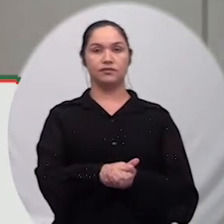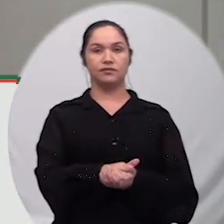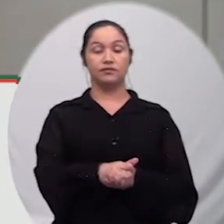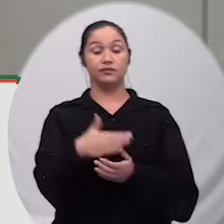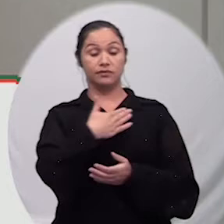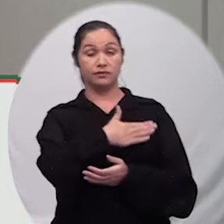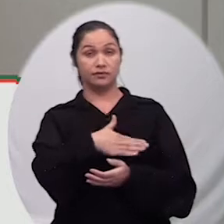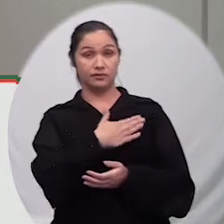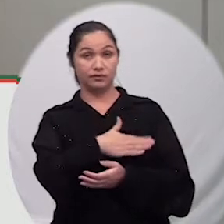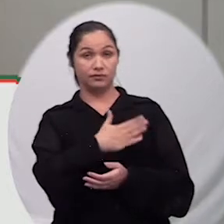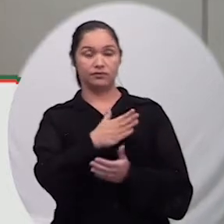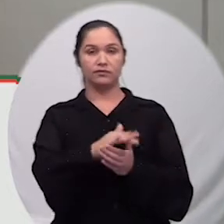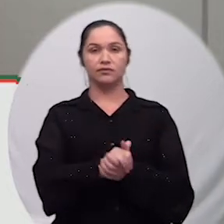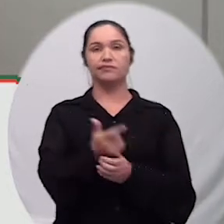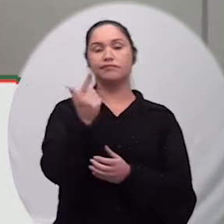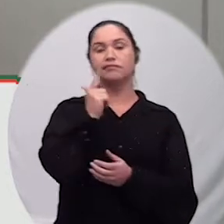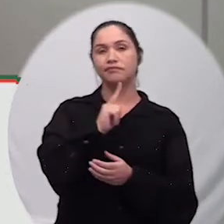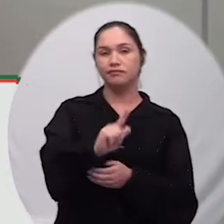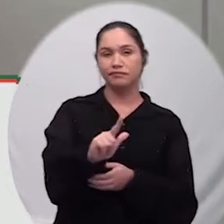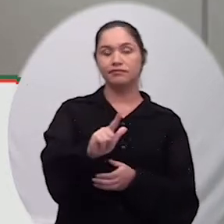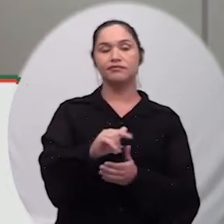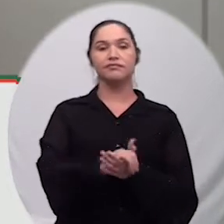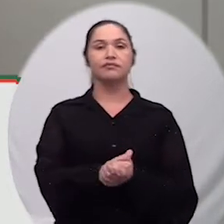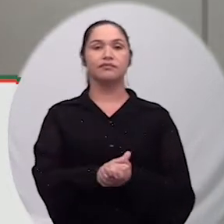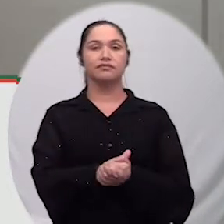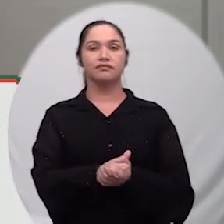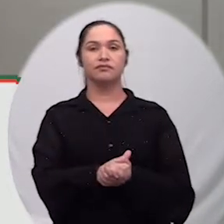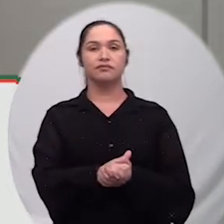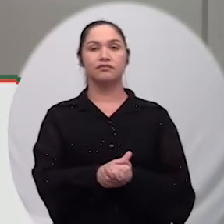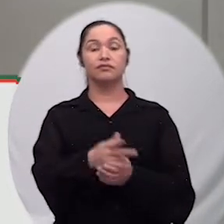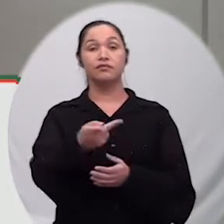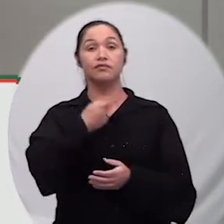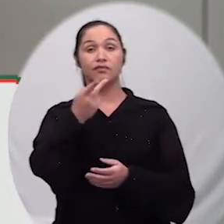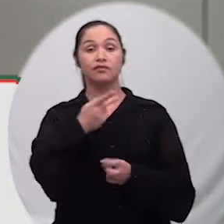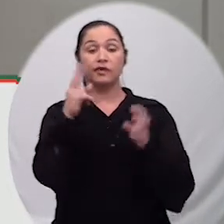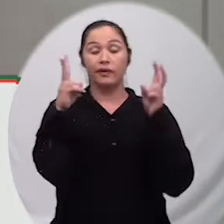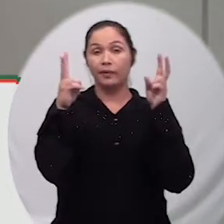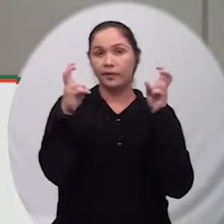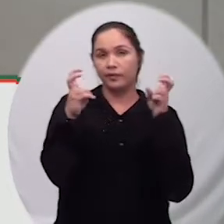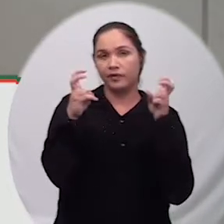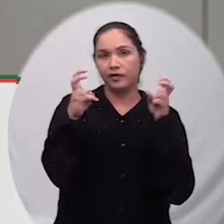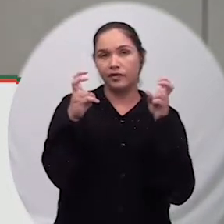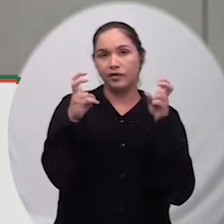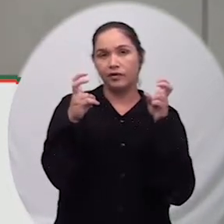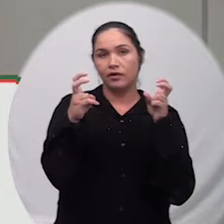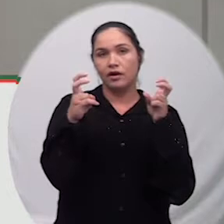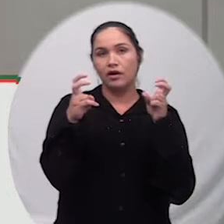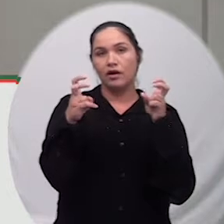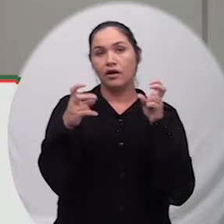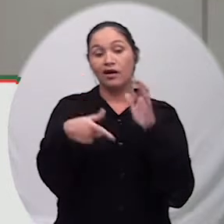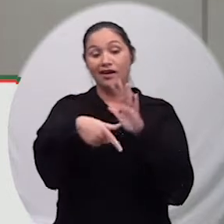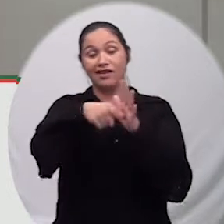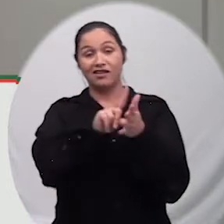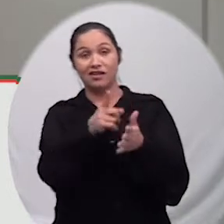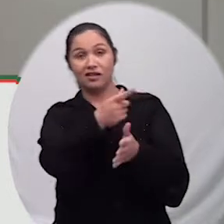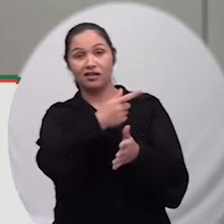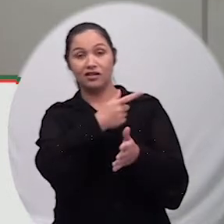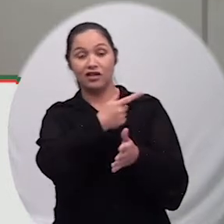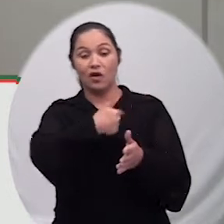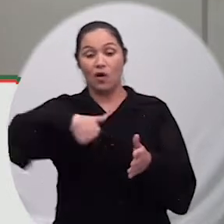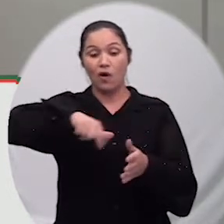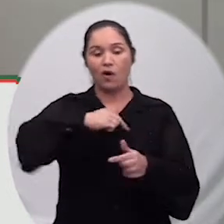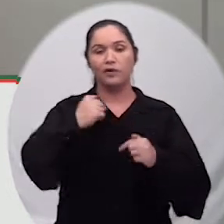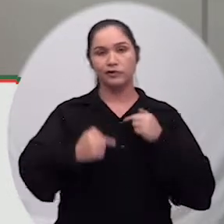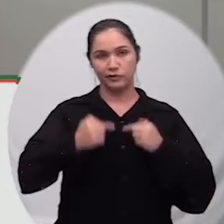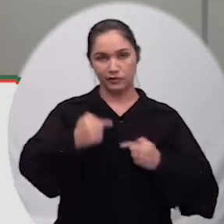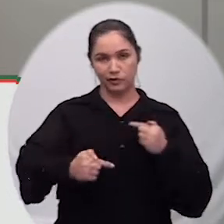quero novamente aqui levantar um assunto que foi já discutido aqui com